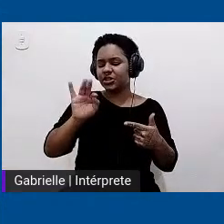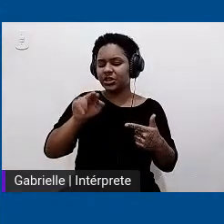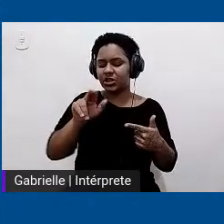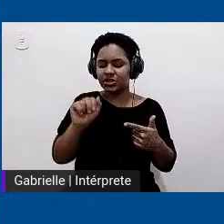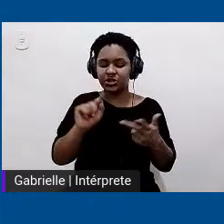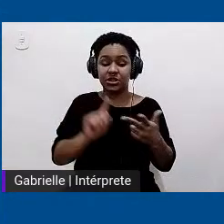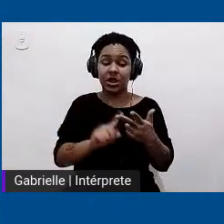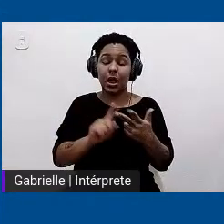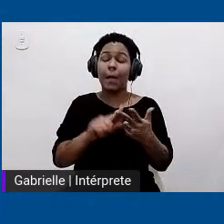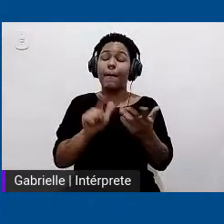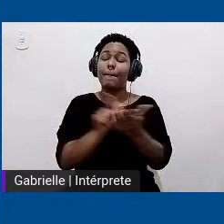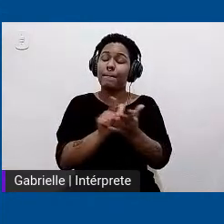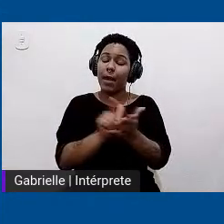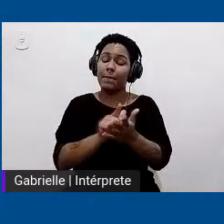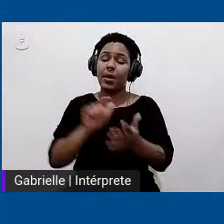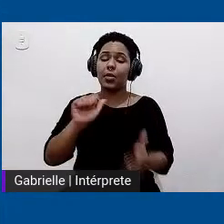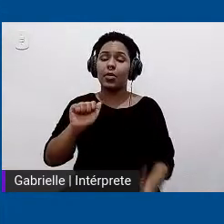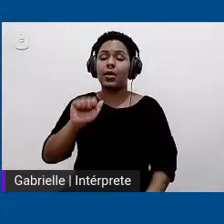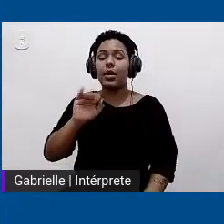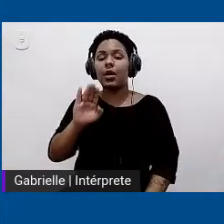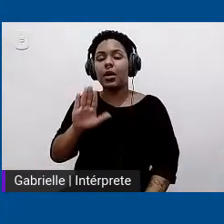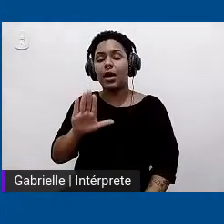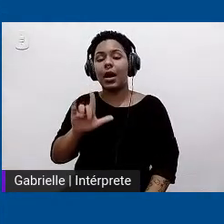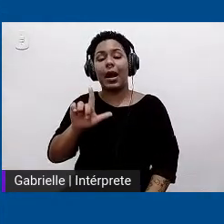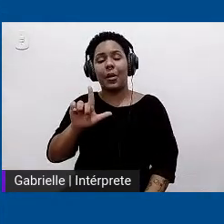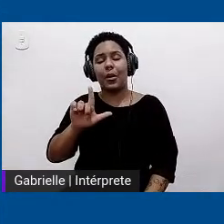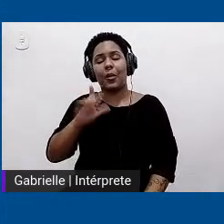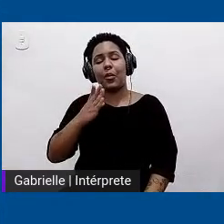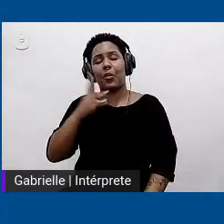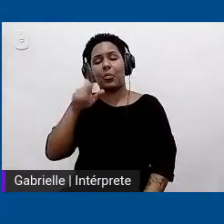albumina, né? Então, tudo isso tem que ser